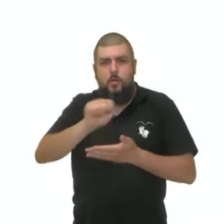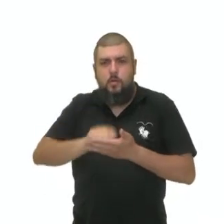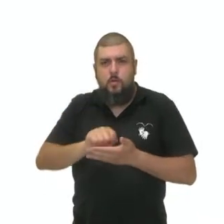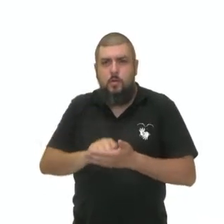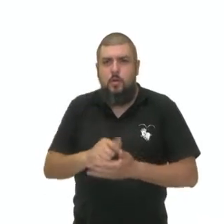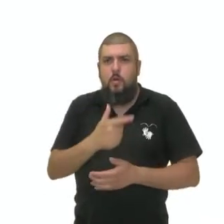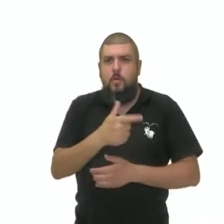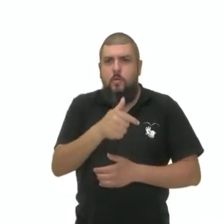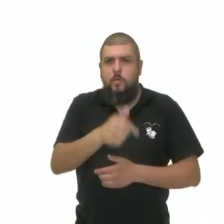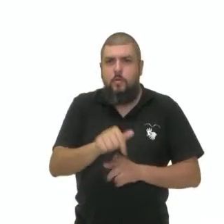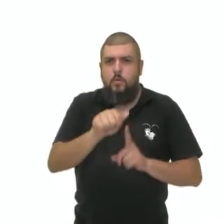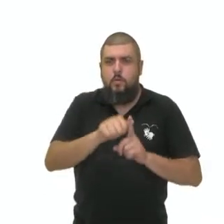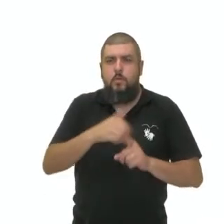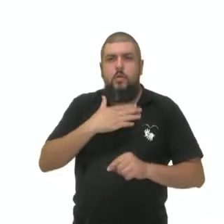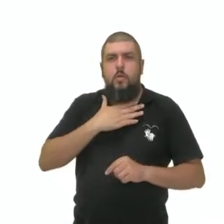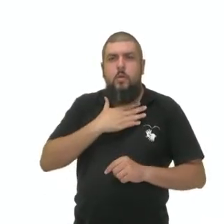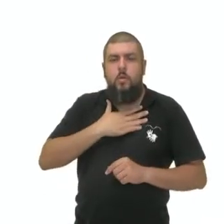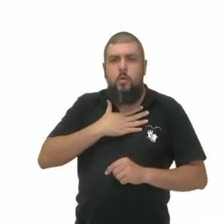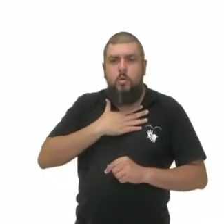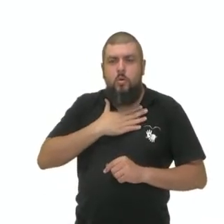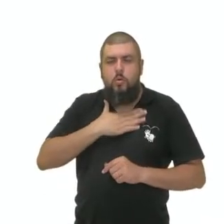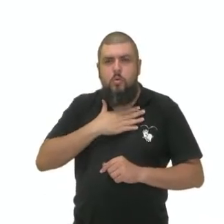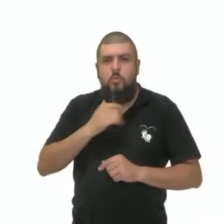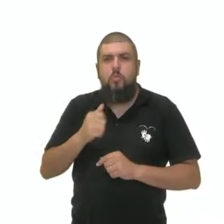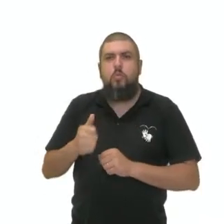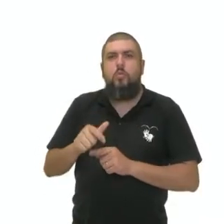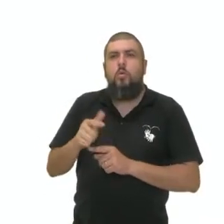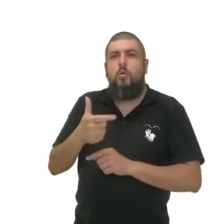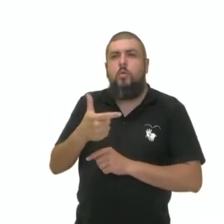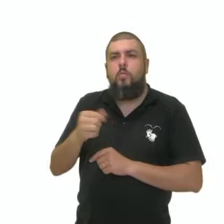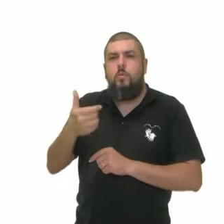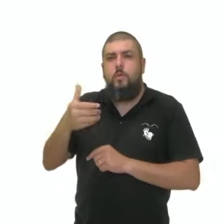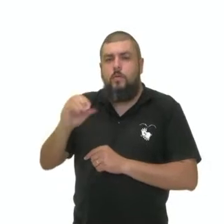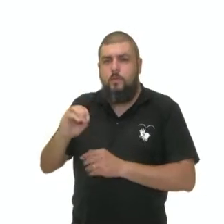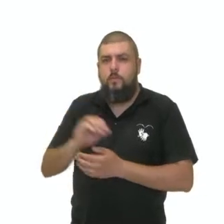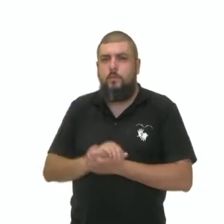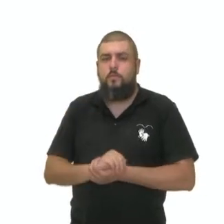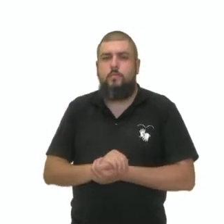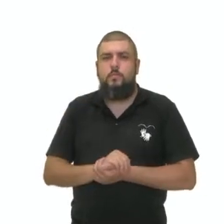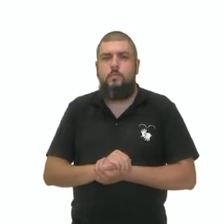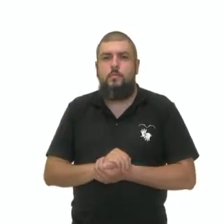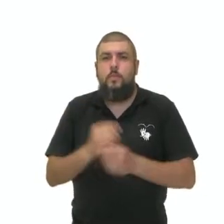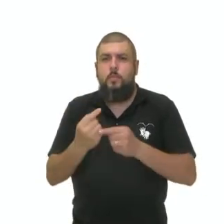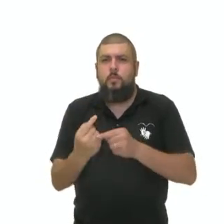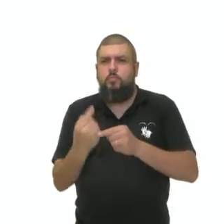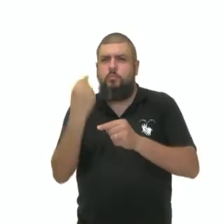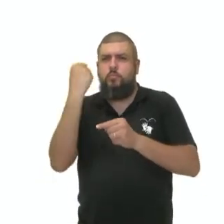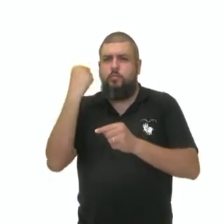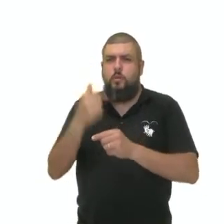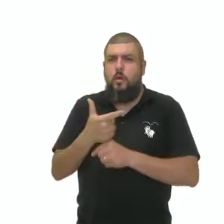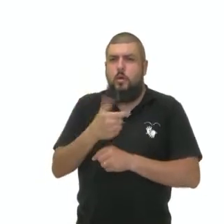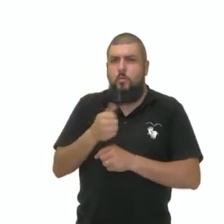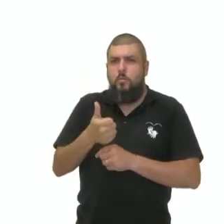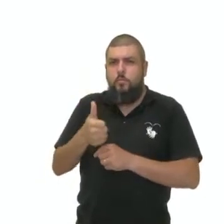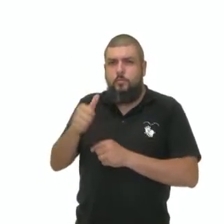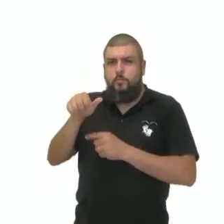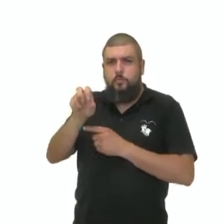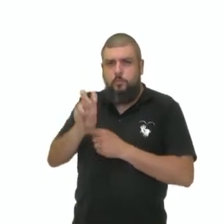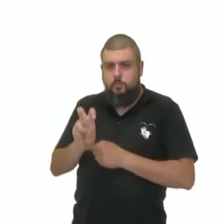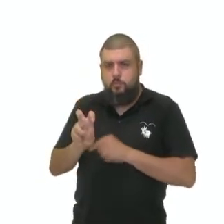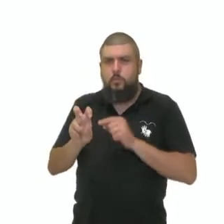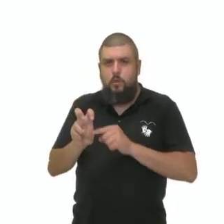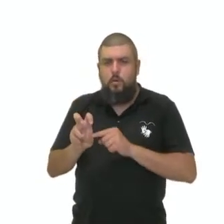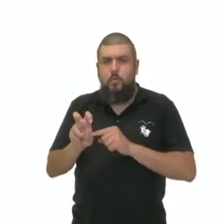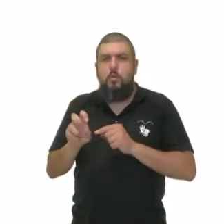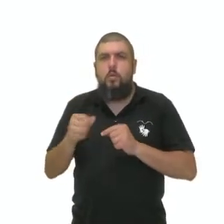27/8/2020, publicada às 9 horas e 22 minutos. Em 2015, quando a obra do francês Antoine Saint-Exupéry